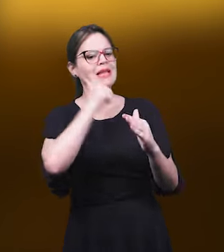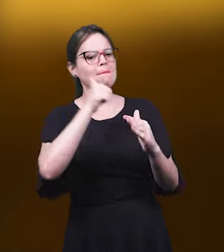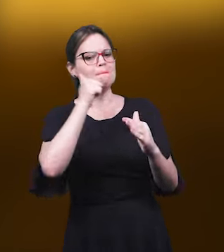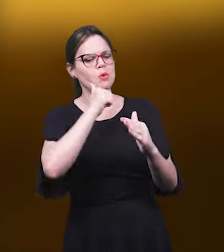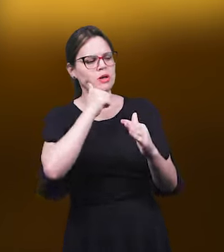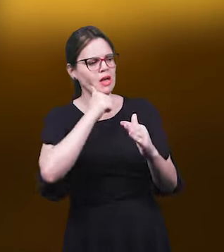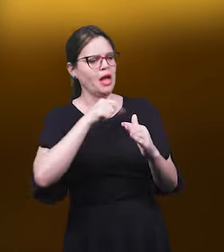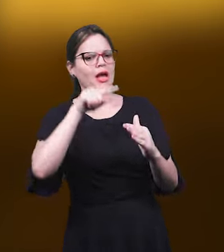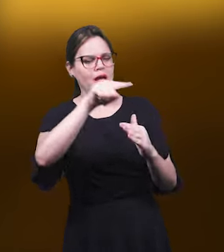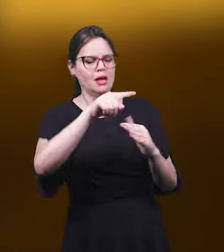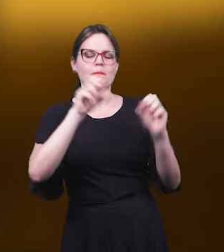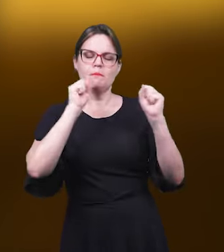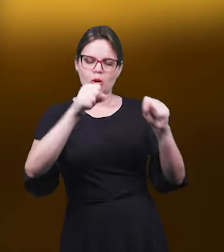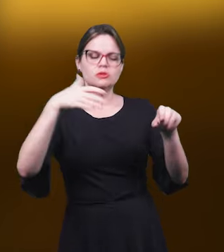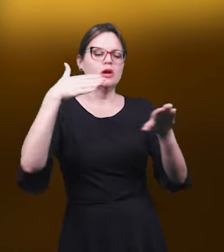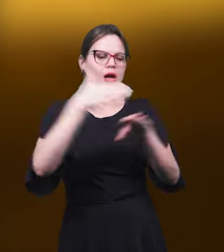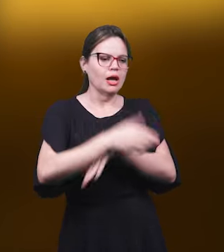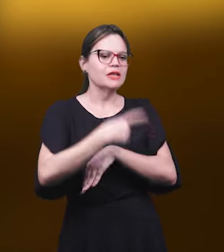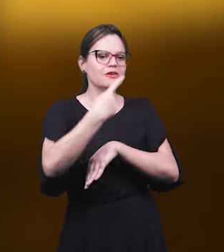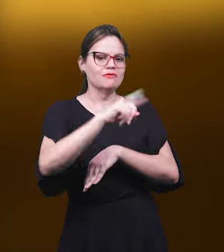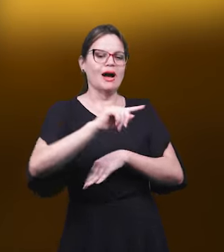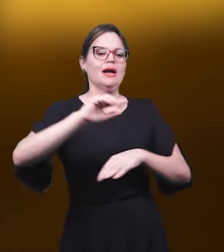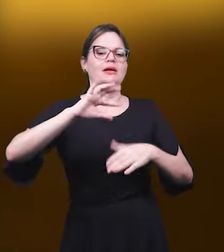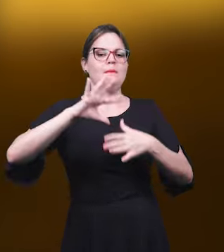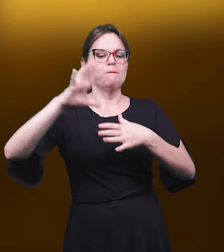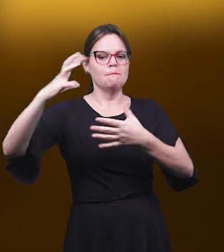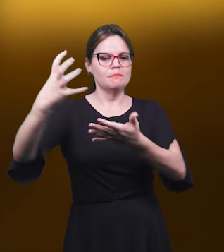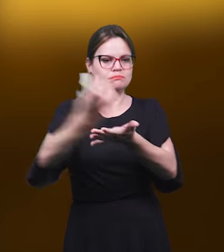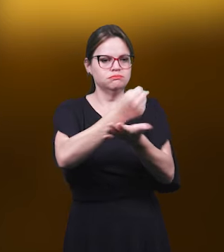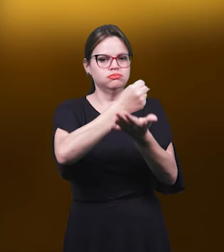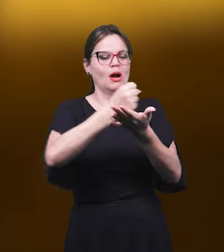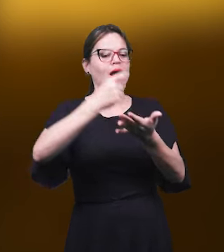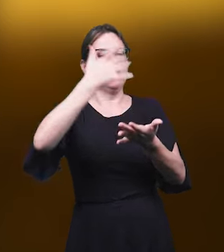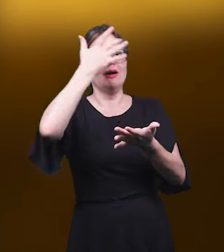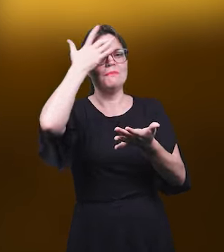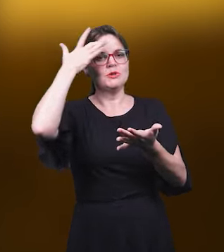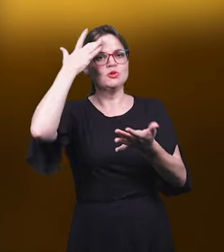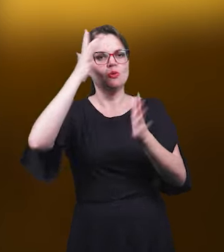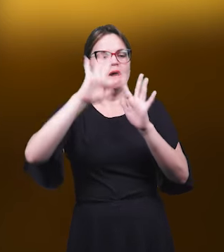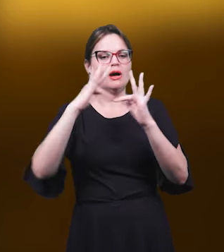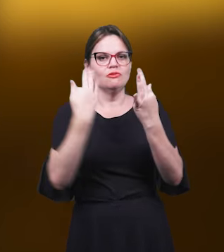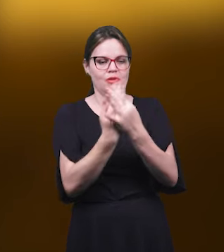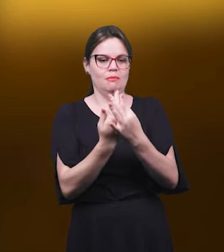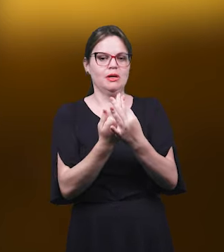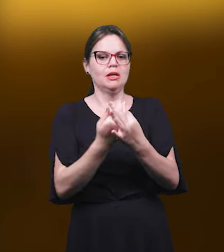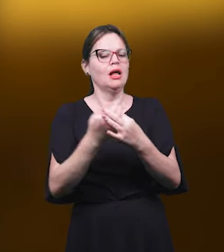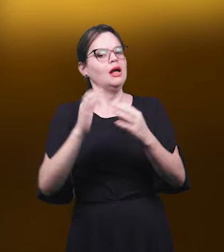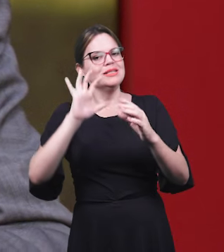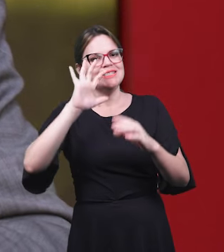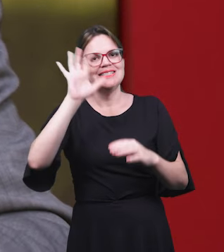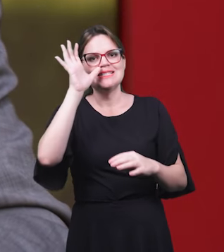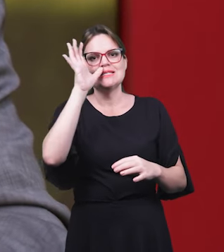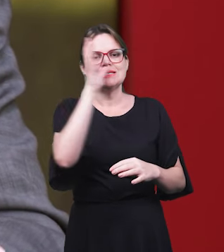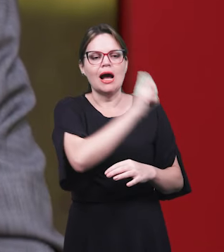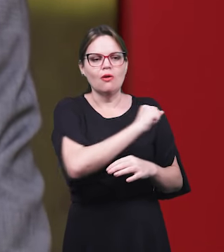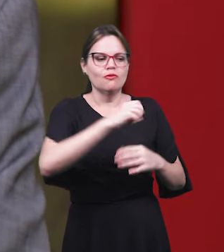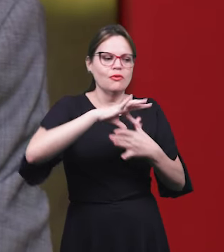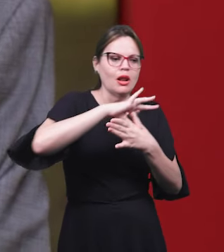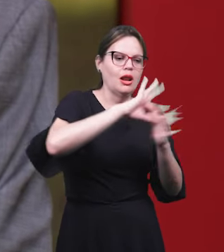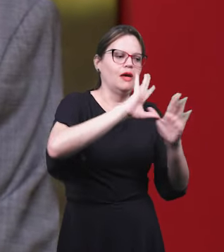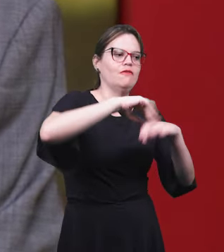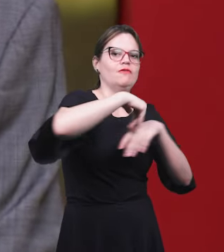tirai-a de lá, mulher com tudo quanto tiver, como lhe tenho jurado. A palavra do Senhor